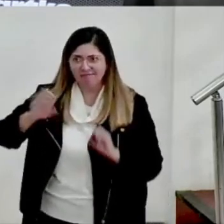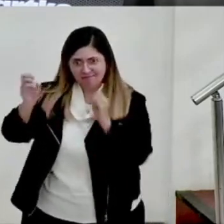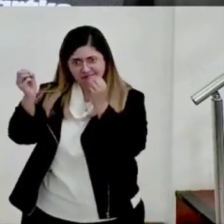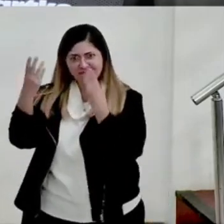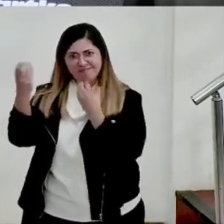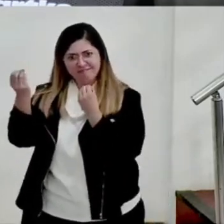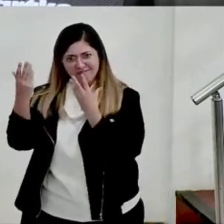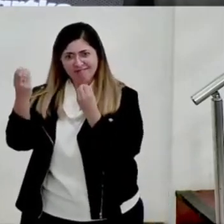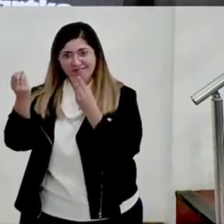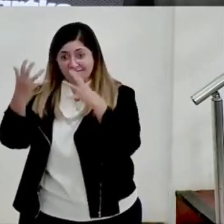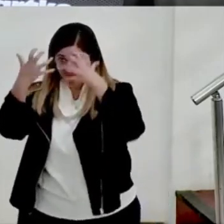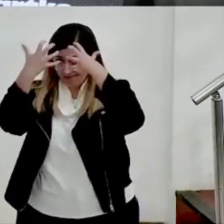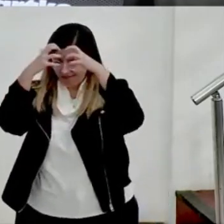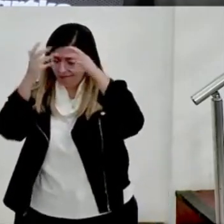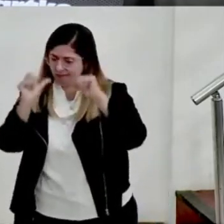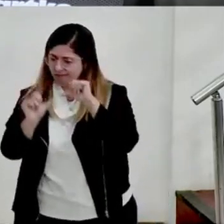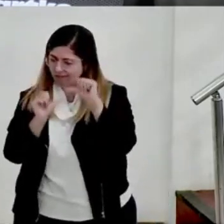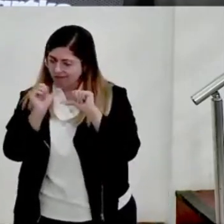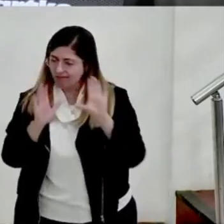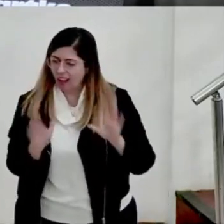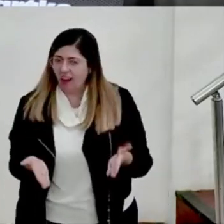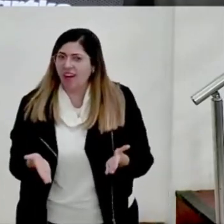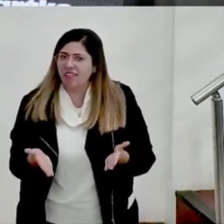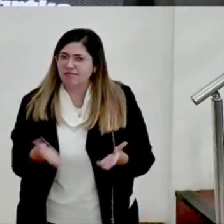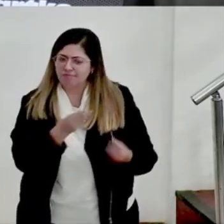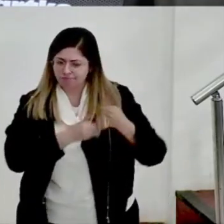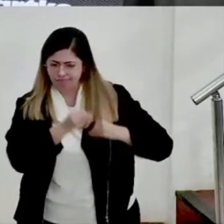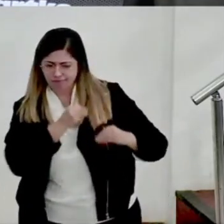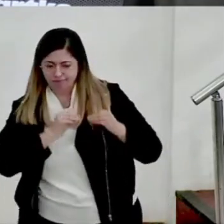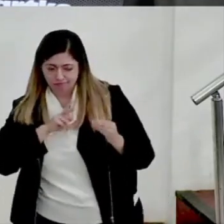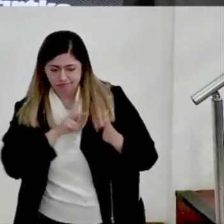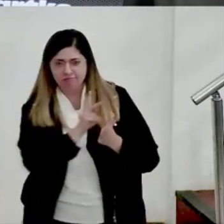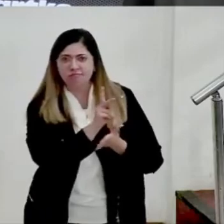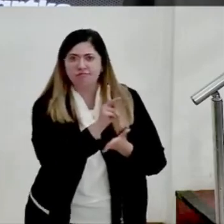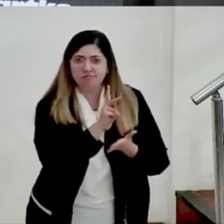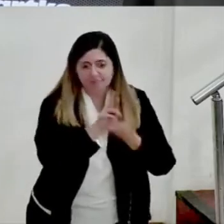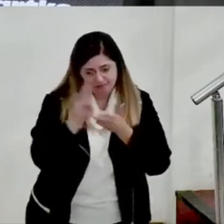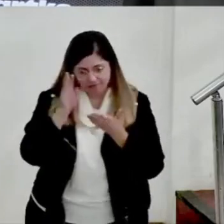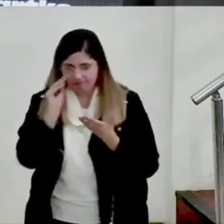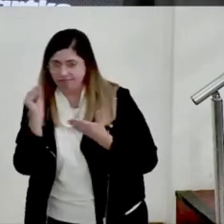a nova criação. Você não precisa mais agir de acordo com a velha criação